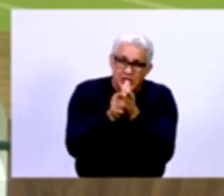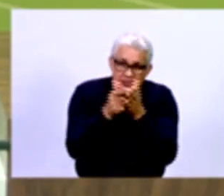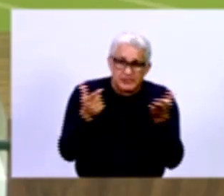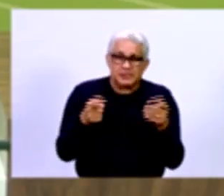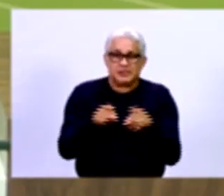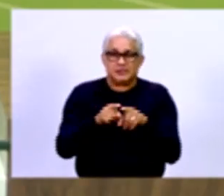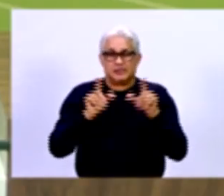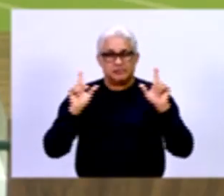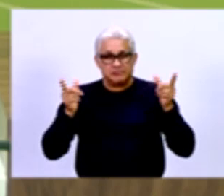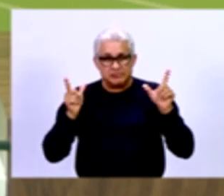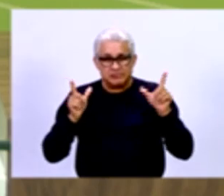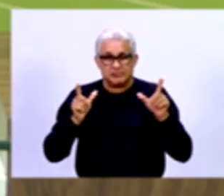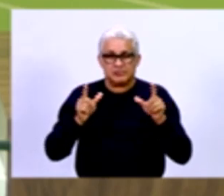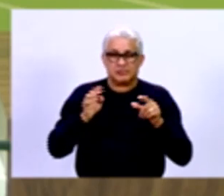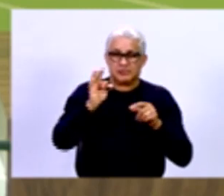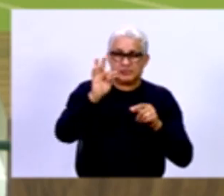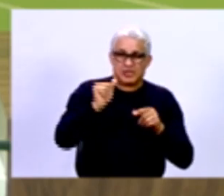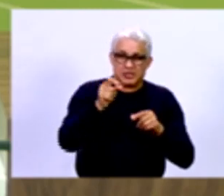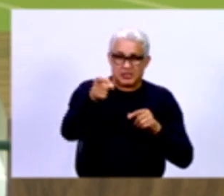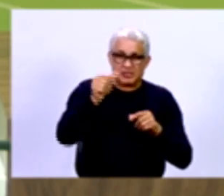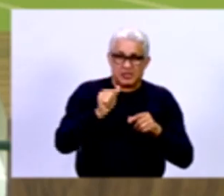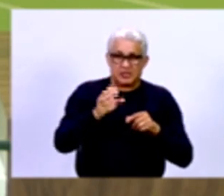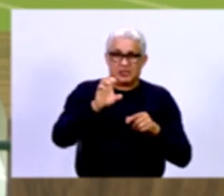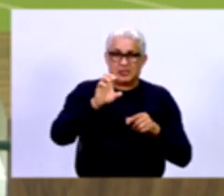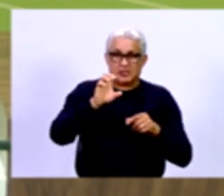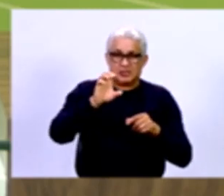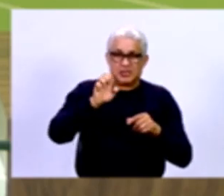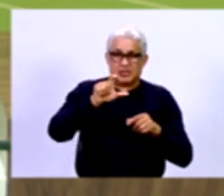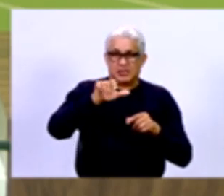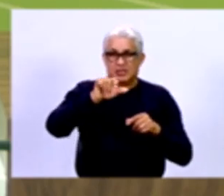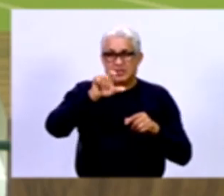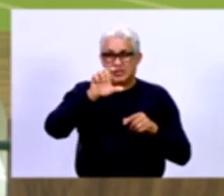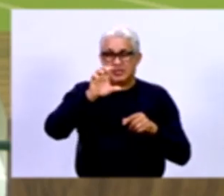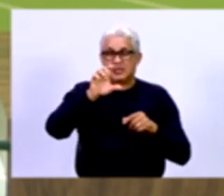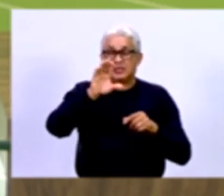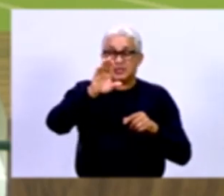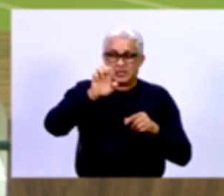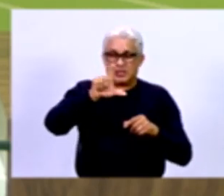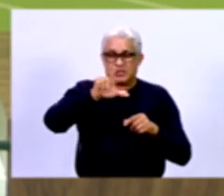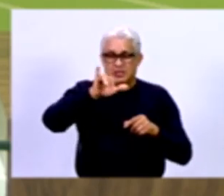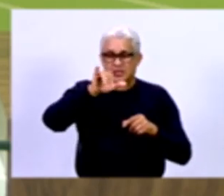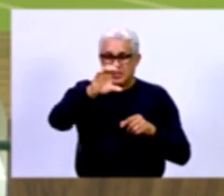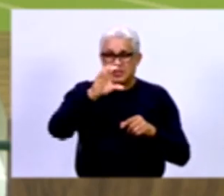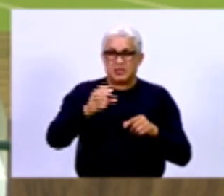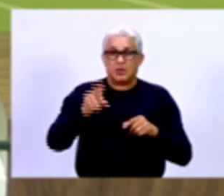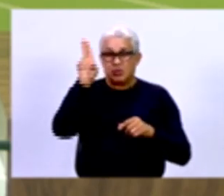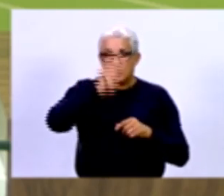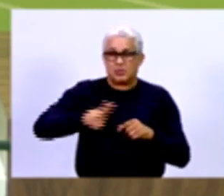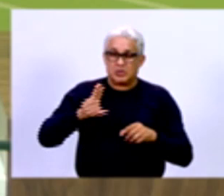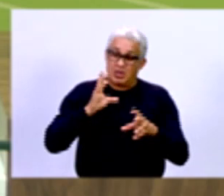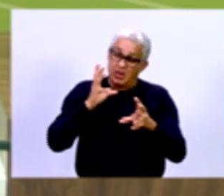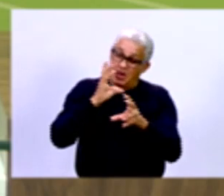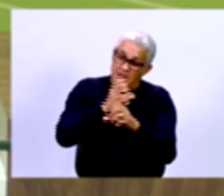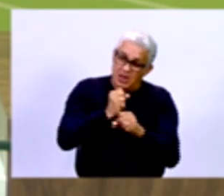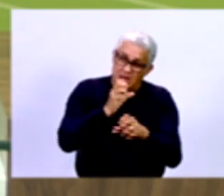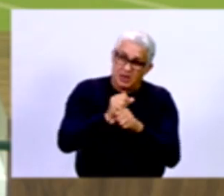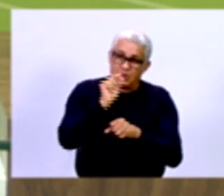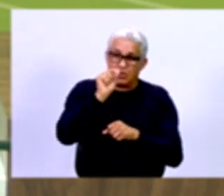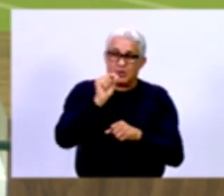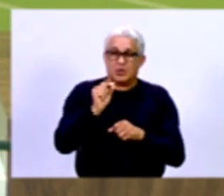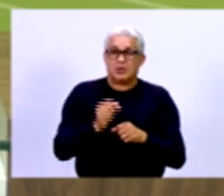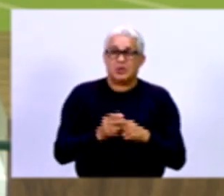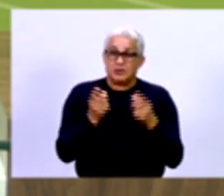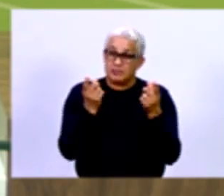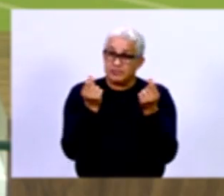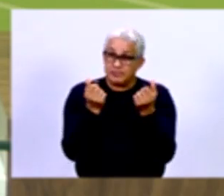assim, a taxa Selic subiu ou caiu, a taxa Selic é uma taxa utilizada para calcular a